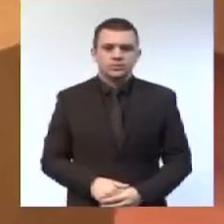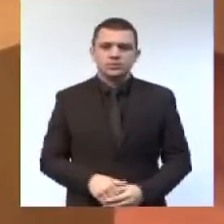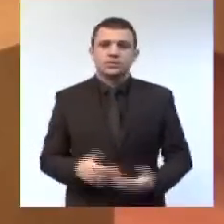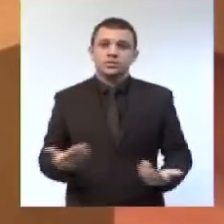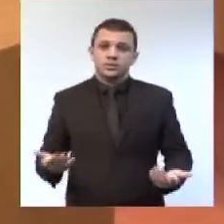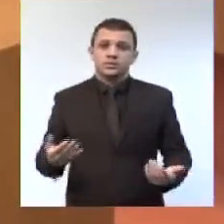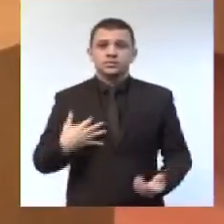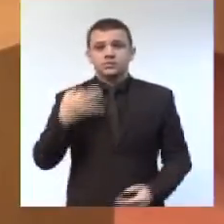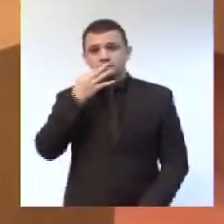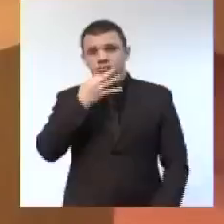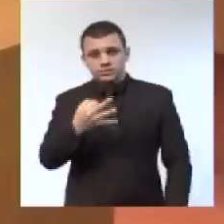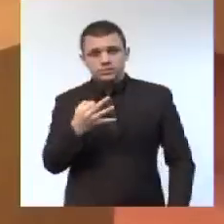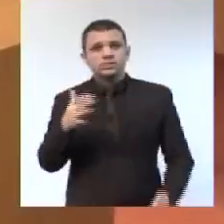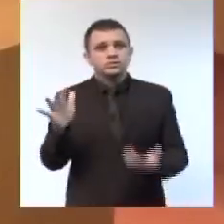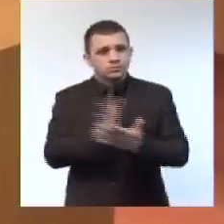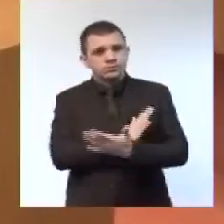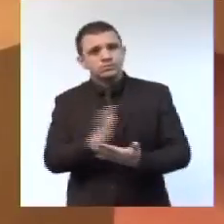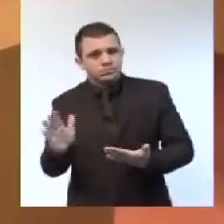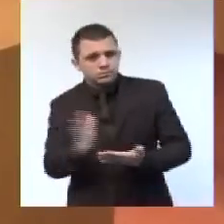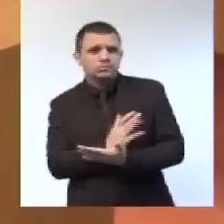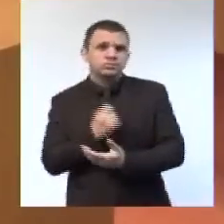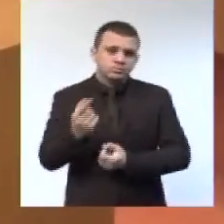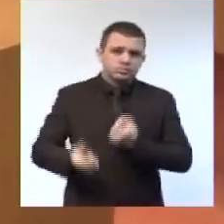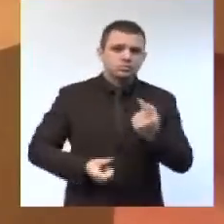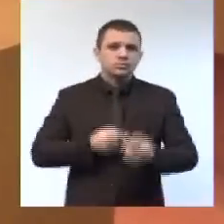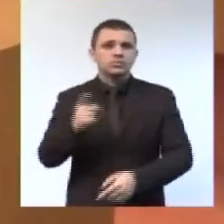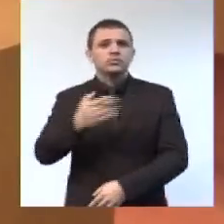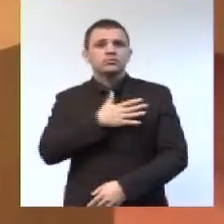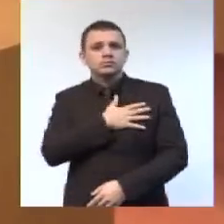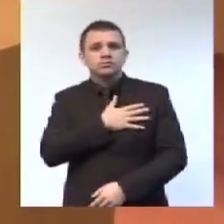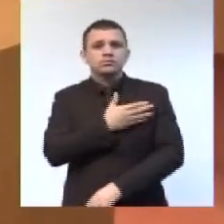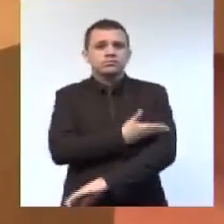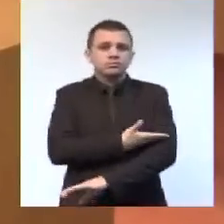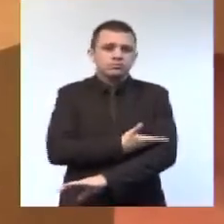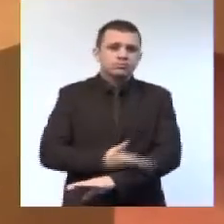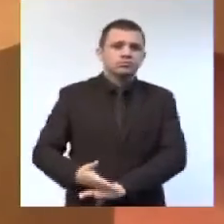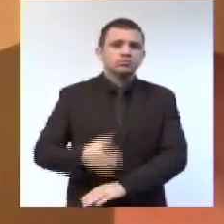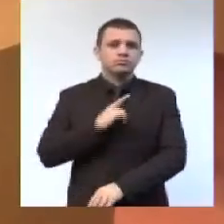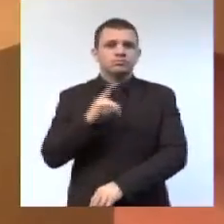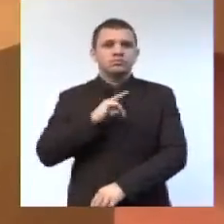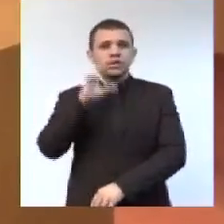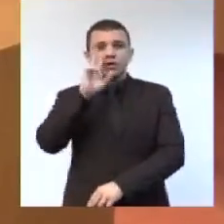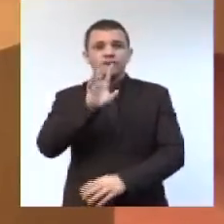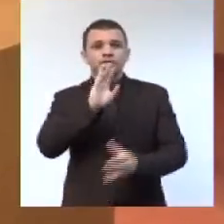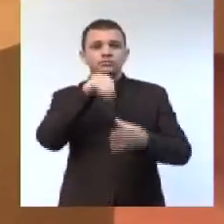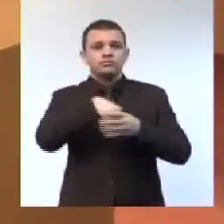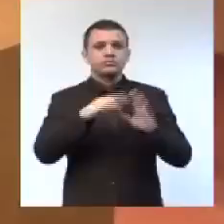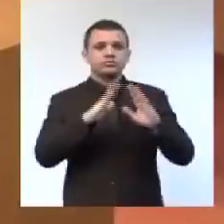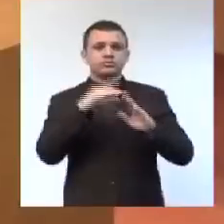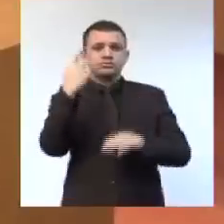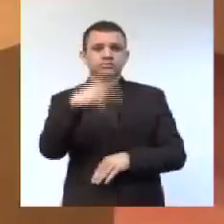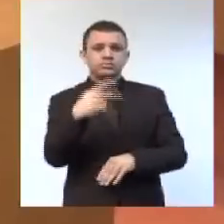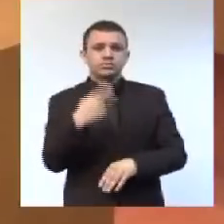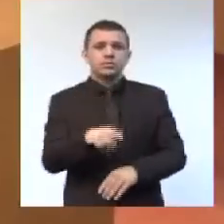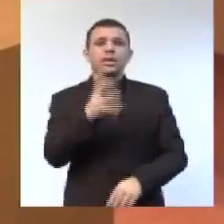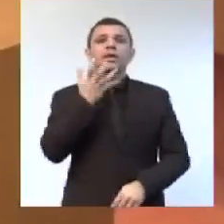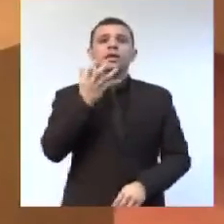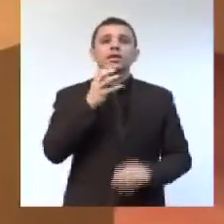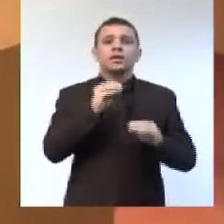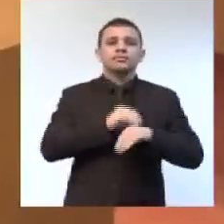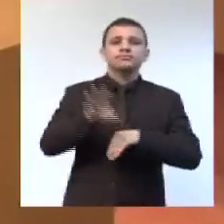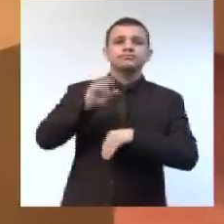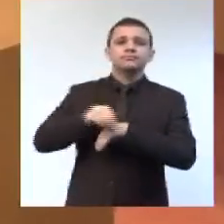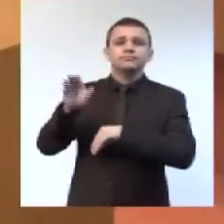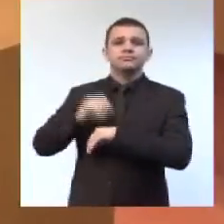Então, eu acho que tem algumas coisas que a senhora está acostumada, na verdade, a ver no espelho dentro de casa e que a senhora tenta passar para as outras